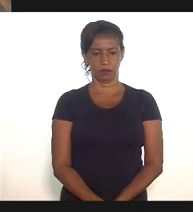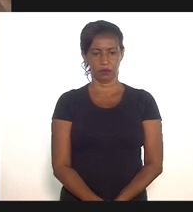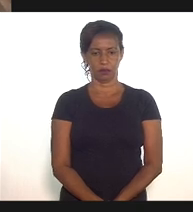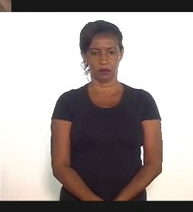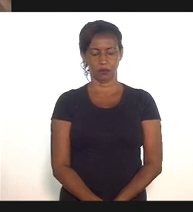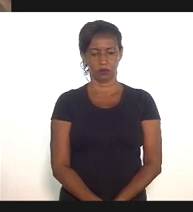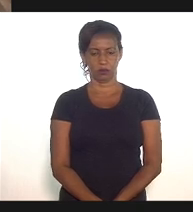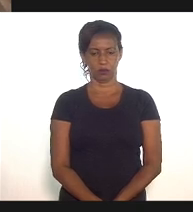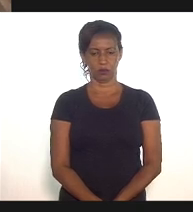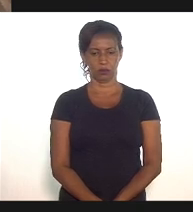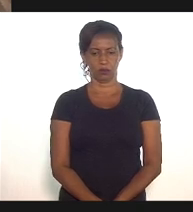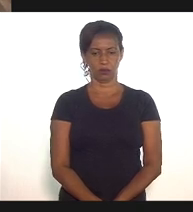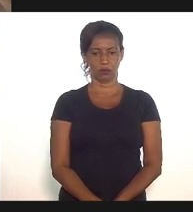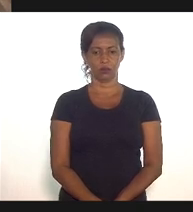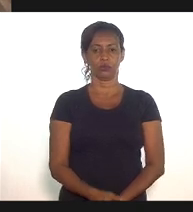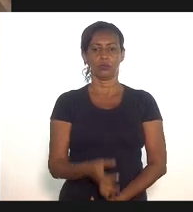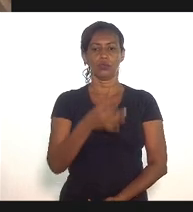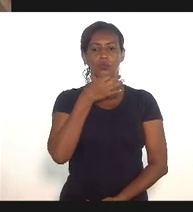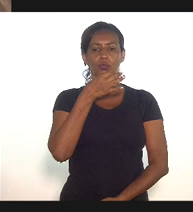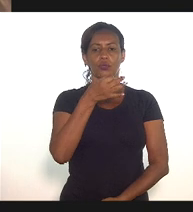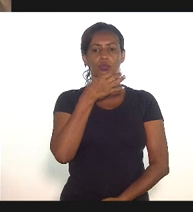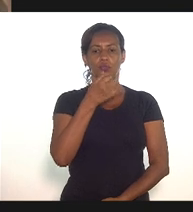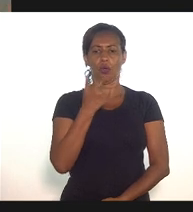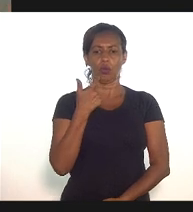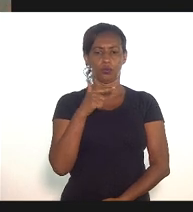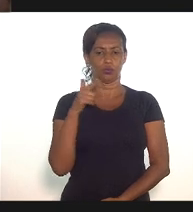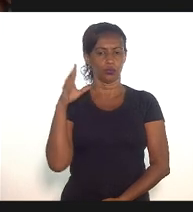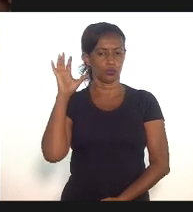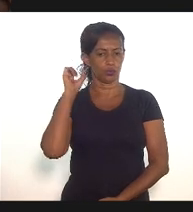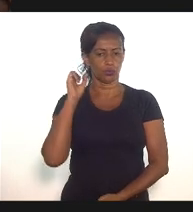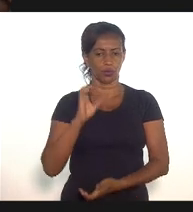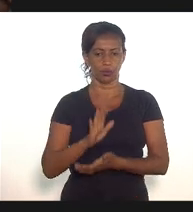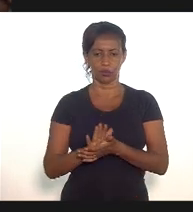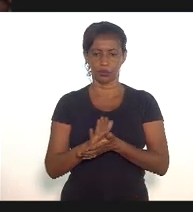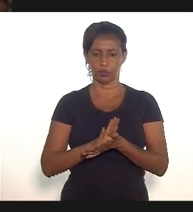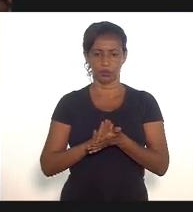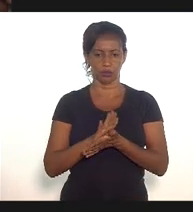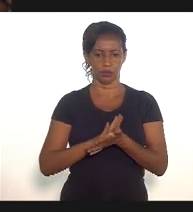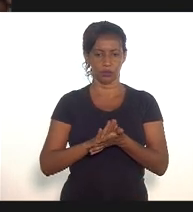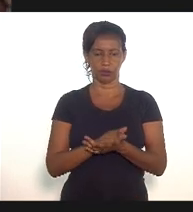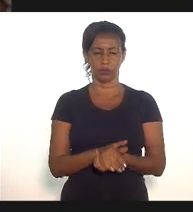Está sem som. O som está aberto, mas sua voz não está saindo.